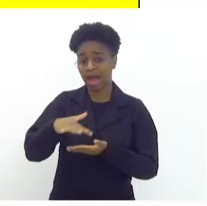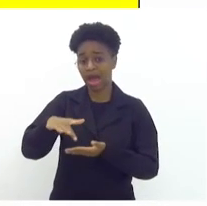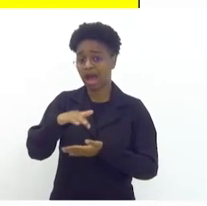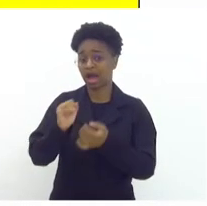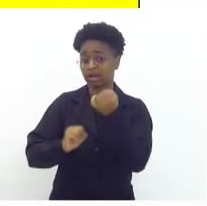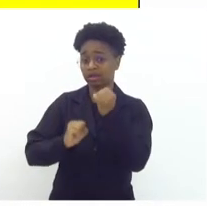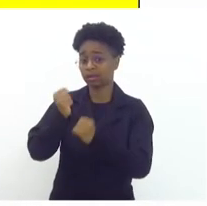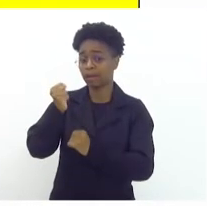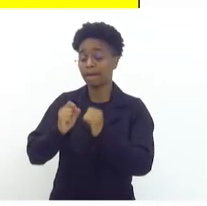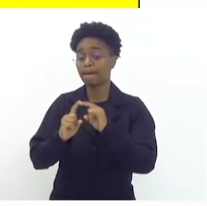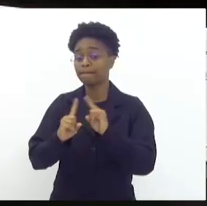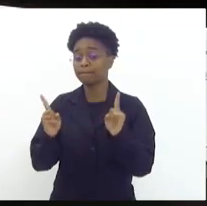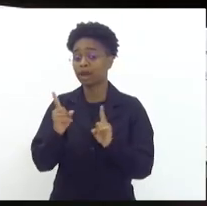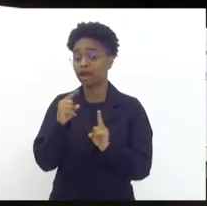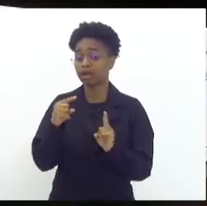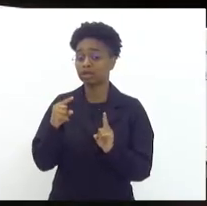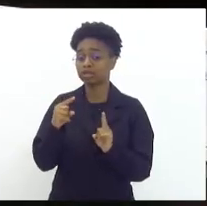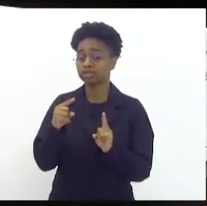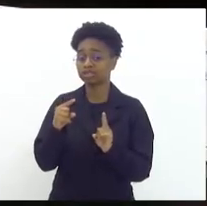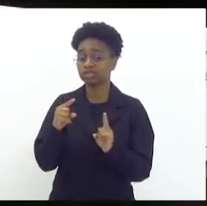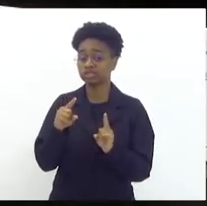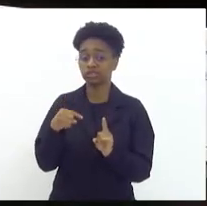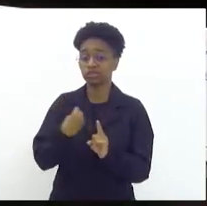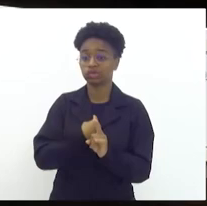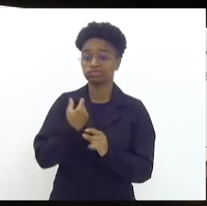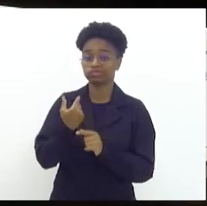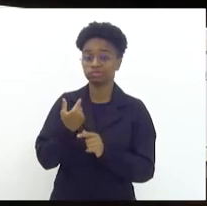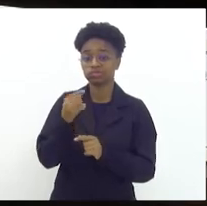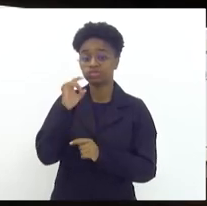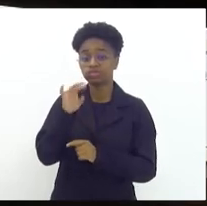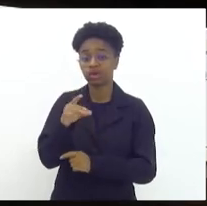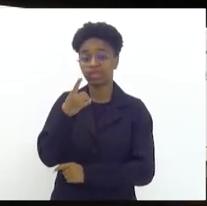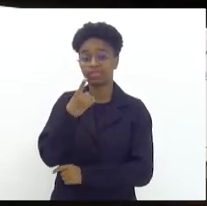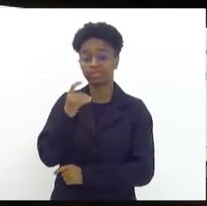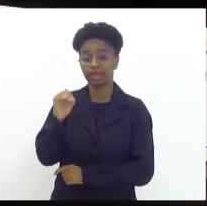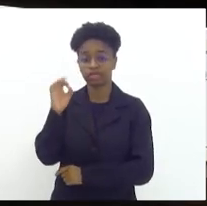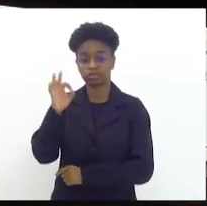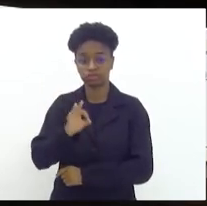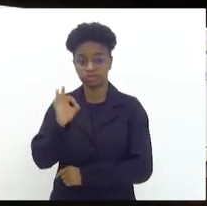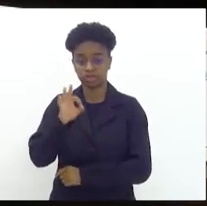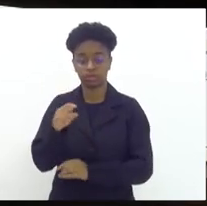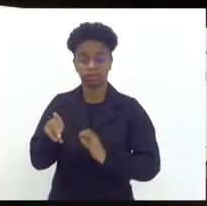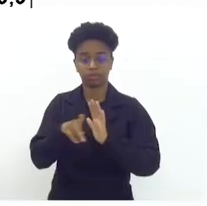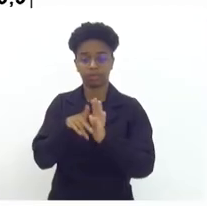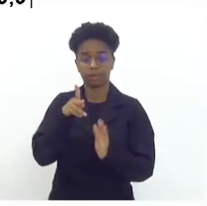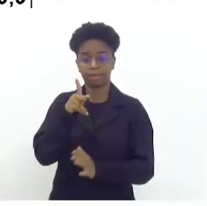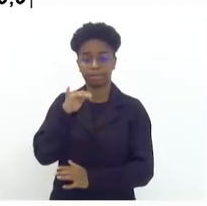o setor industrial seja só 10% do PIB nacional